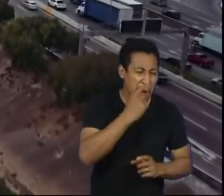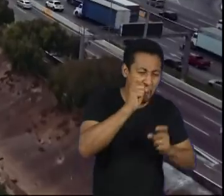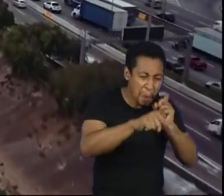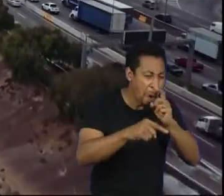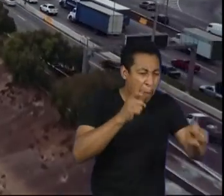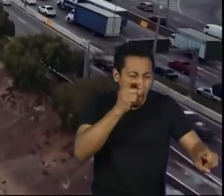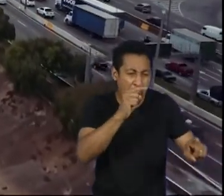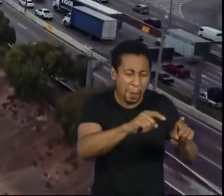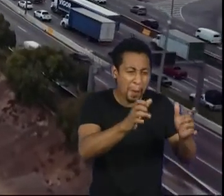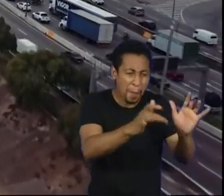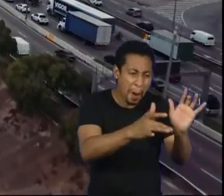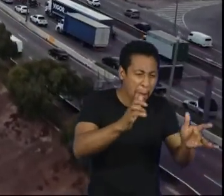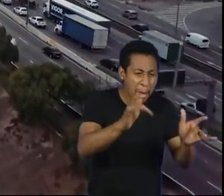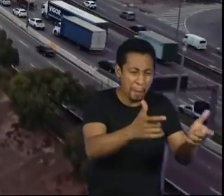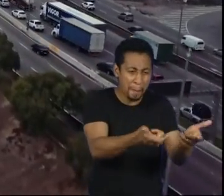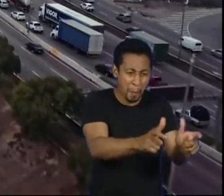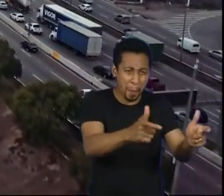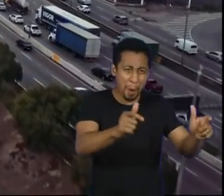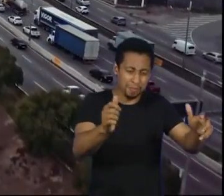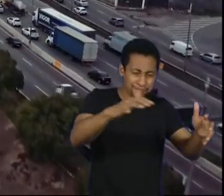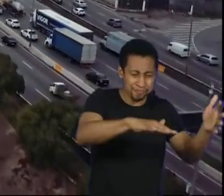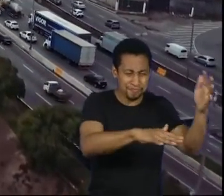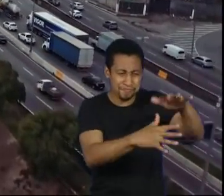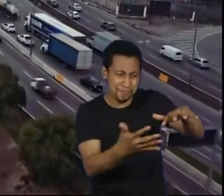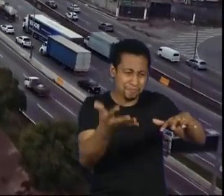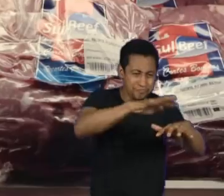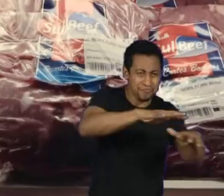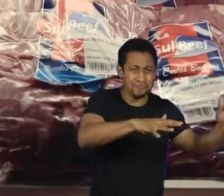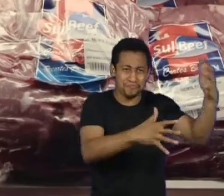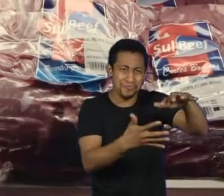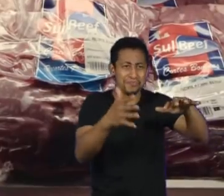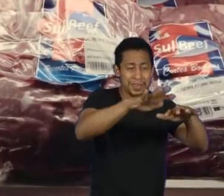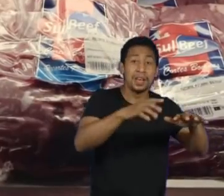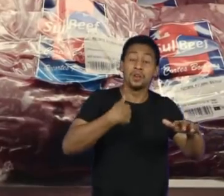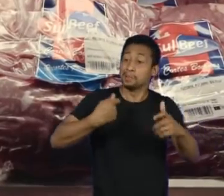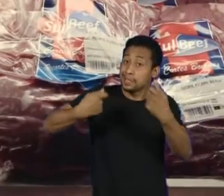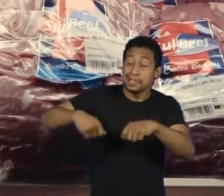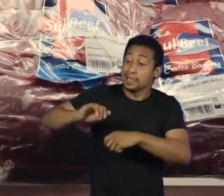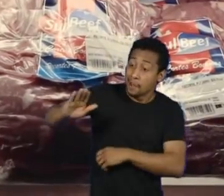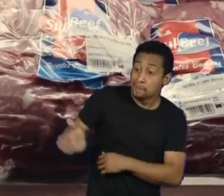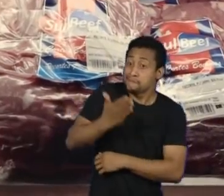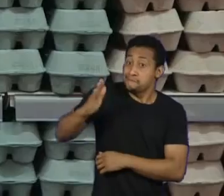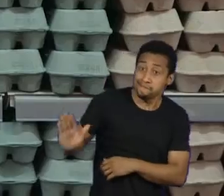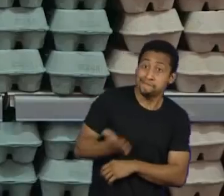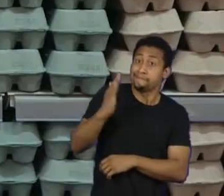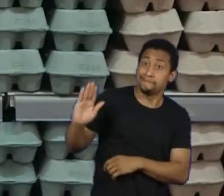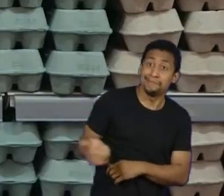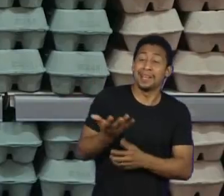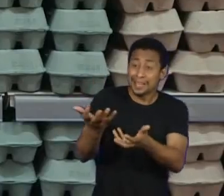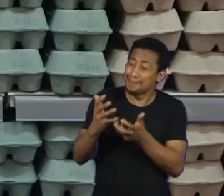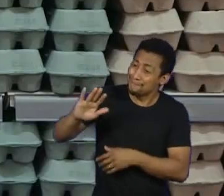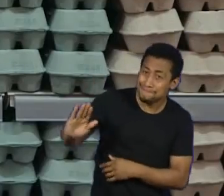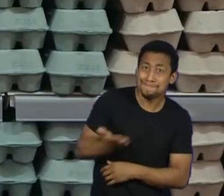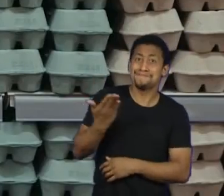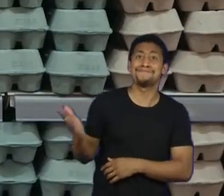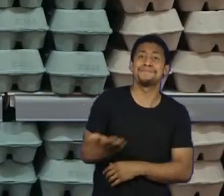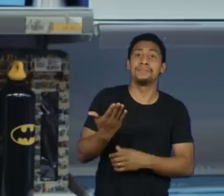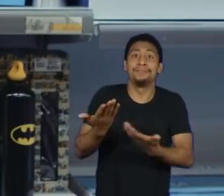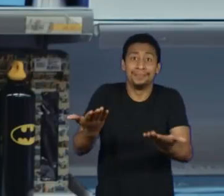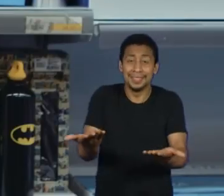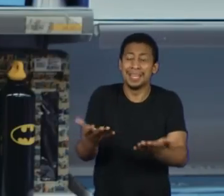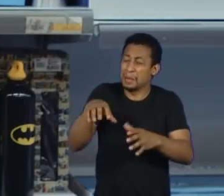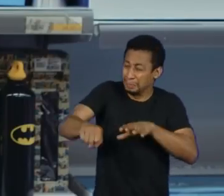número aumenta a cada ano que passa e a gente precisa mais e mais. Quer mais e mais. E